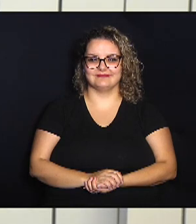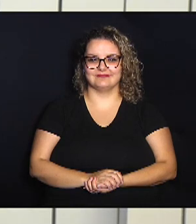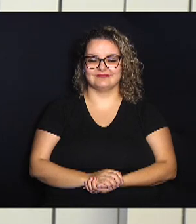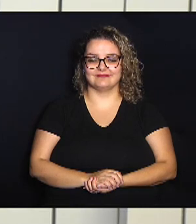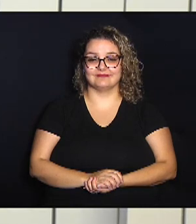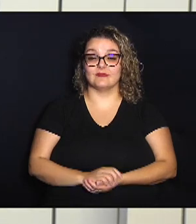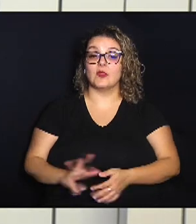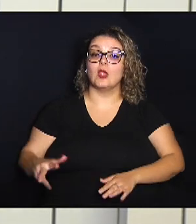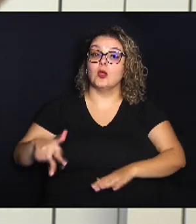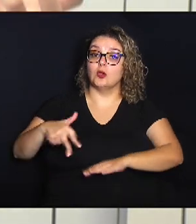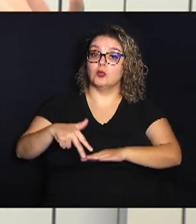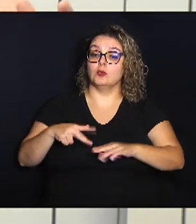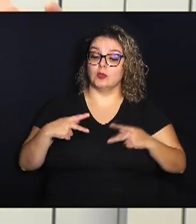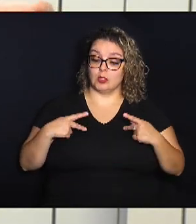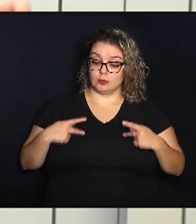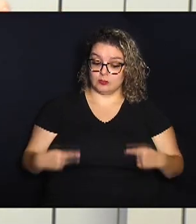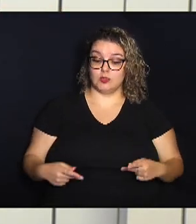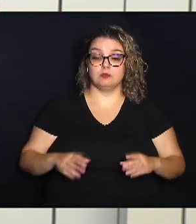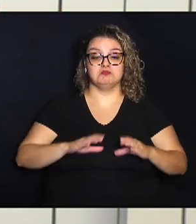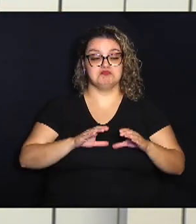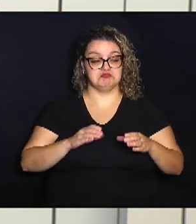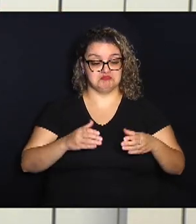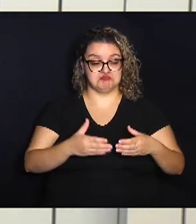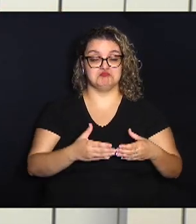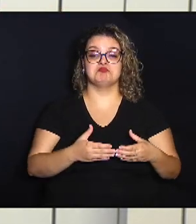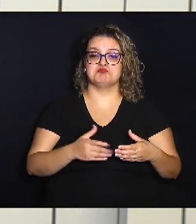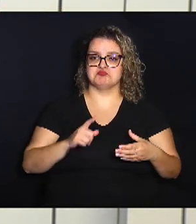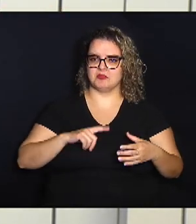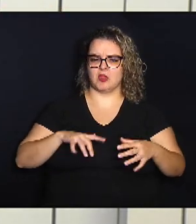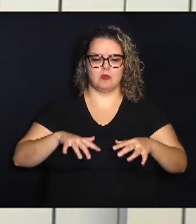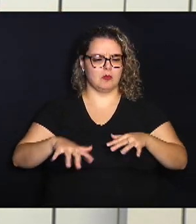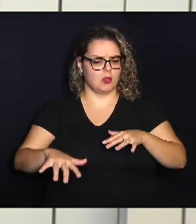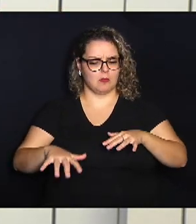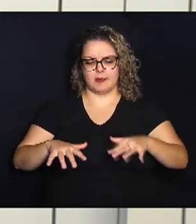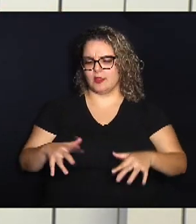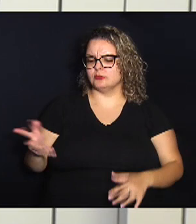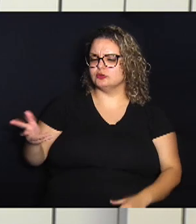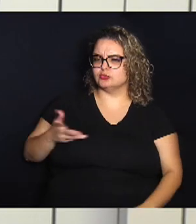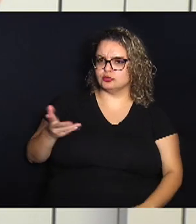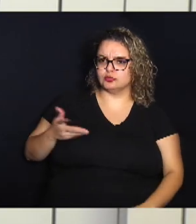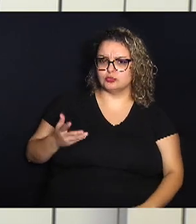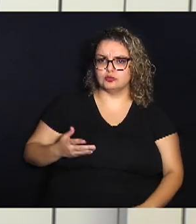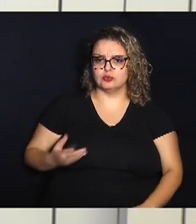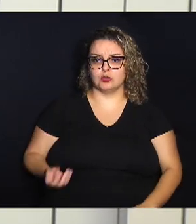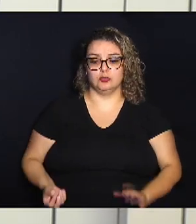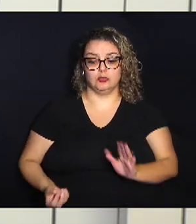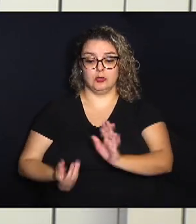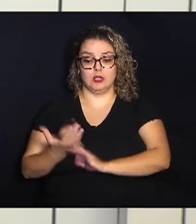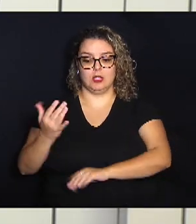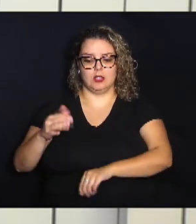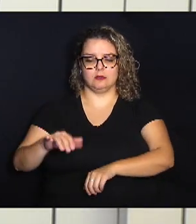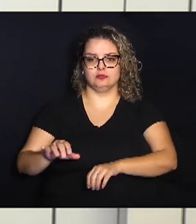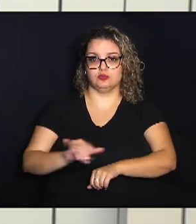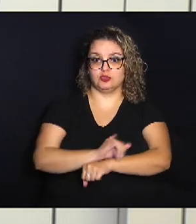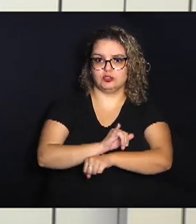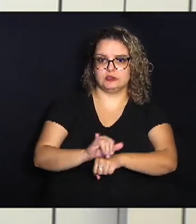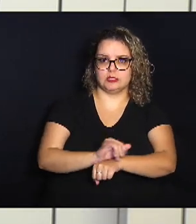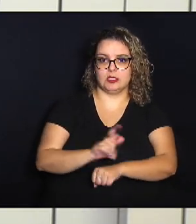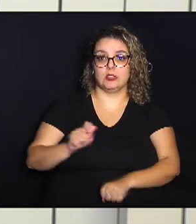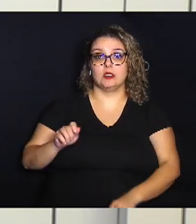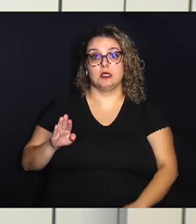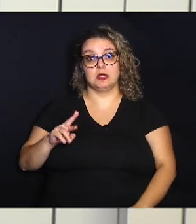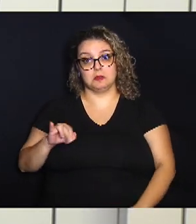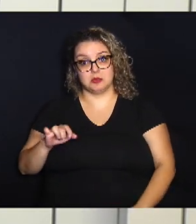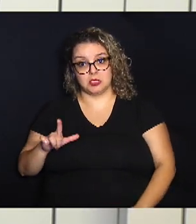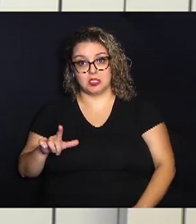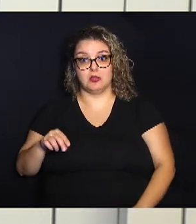Destaque para a postura da equipe, né? Teve mobilidade, velocidade, criação de jogadas. Gabriel Novaes